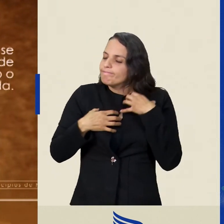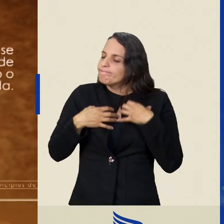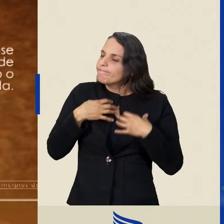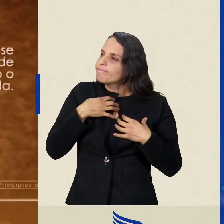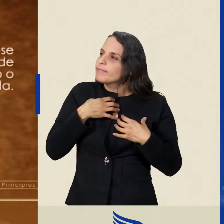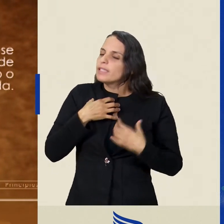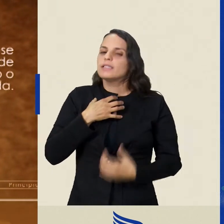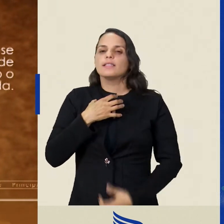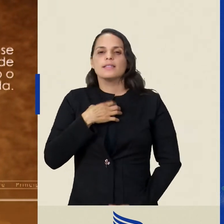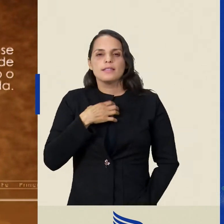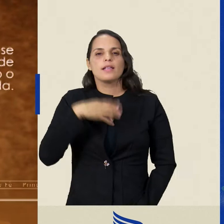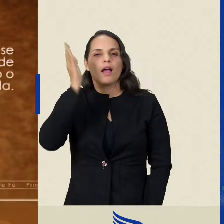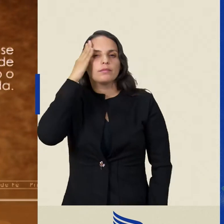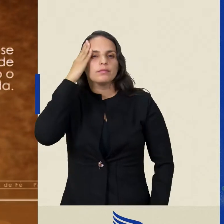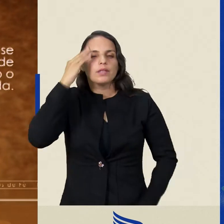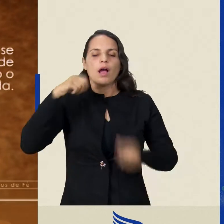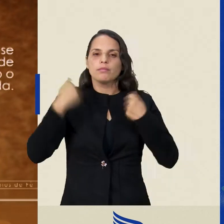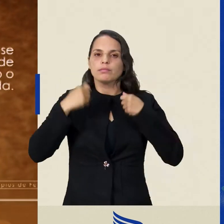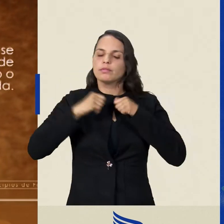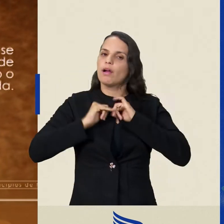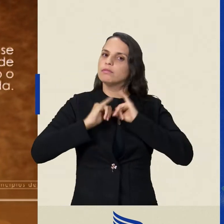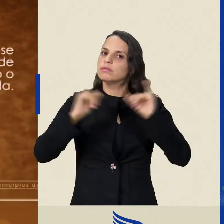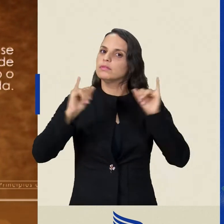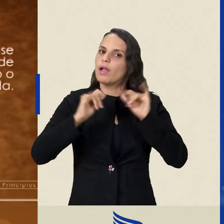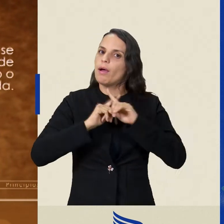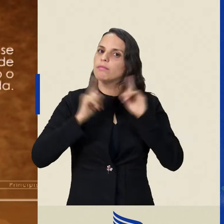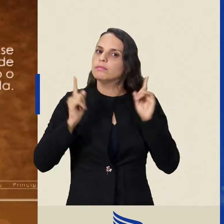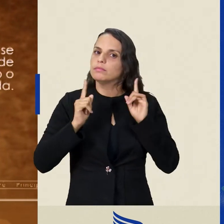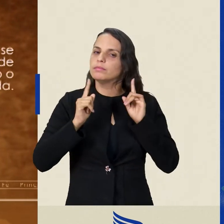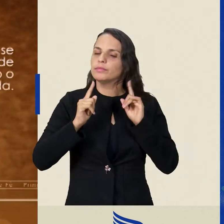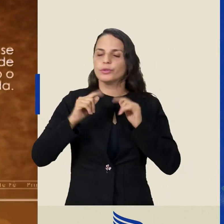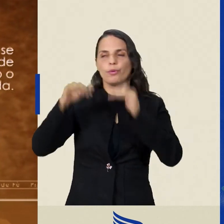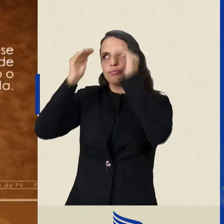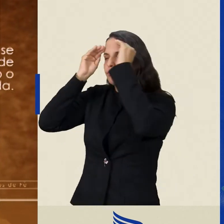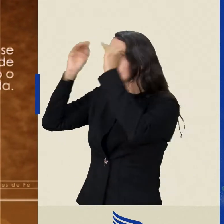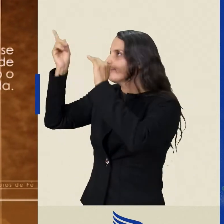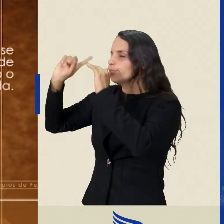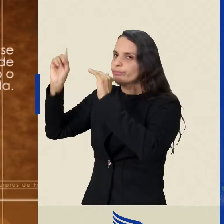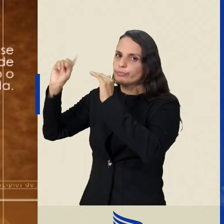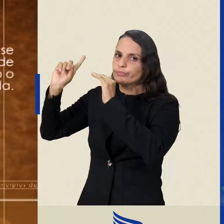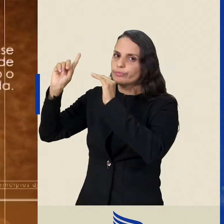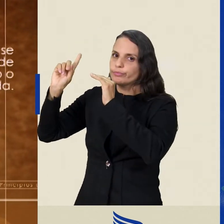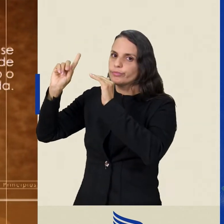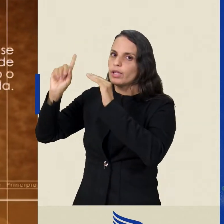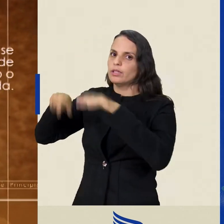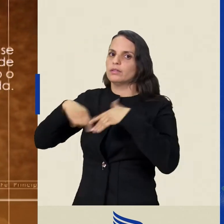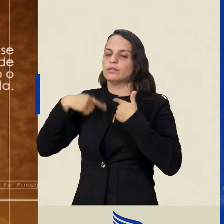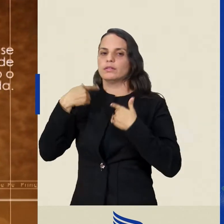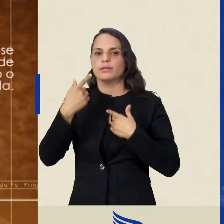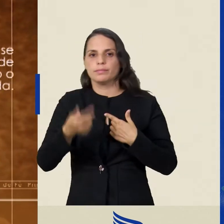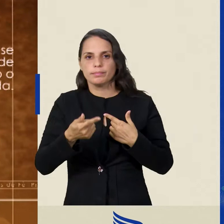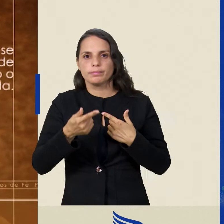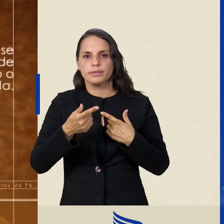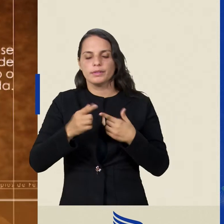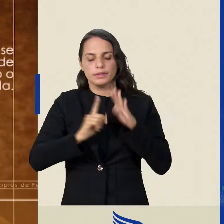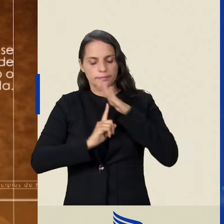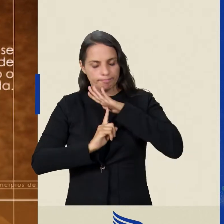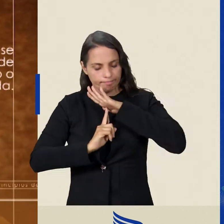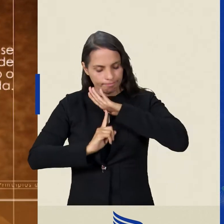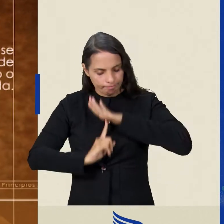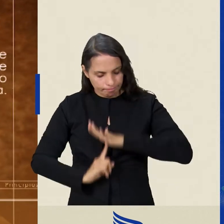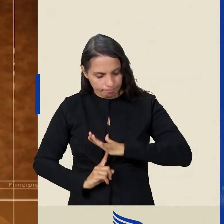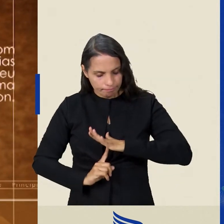obrigado a falar, o resultado de sua desobediência, como ele próprio considerou, foi a depressão